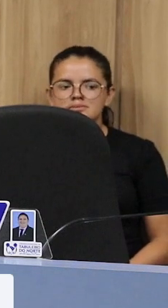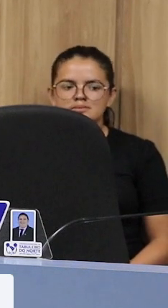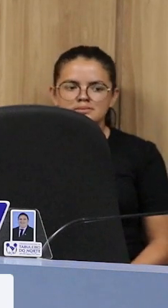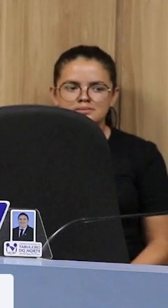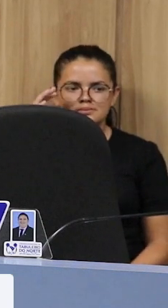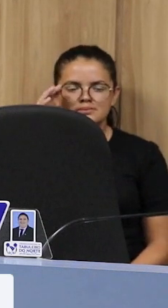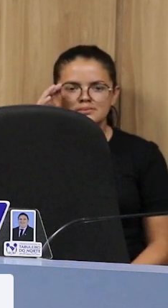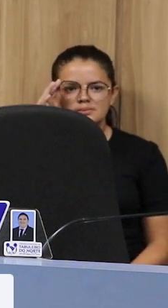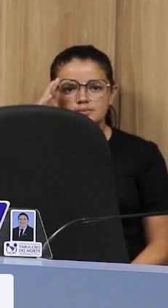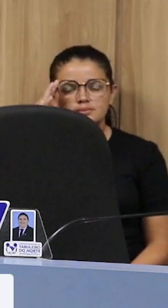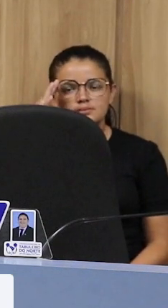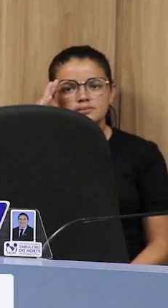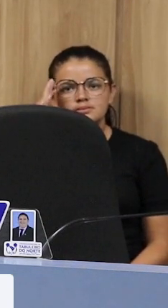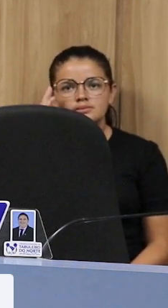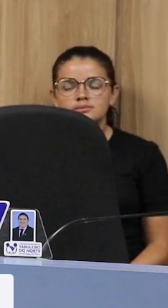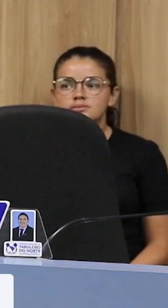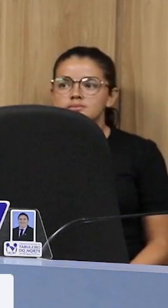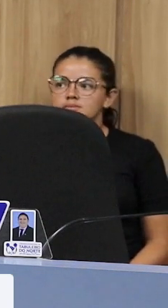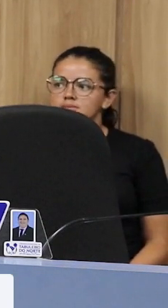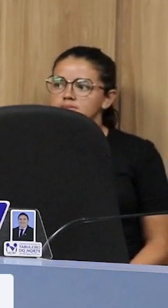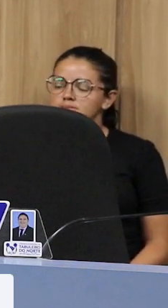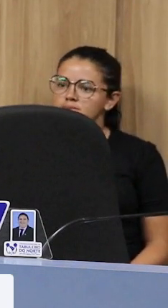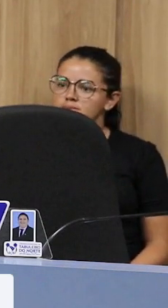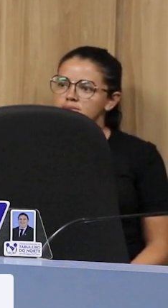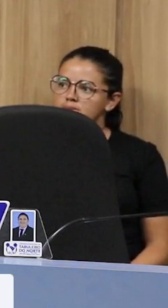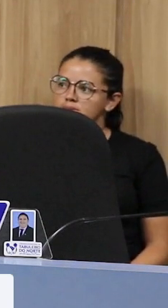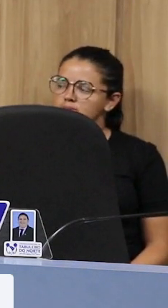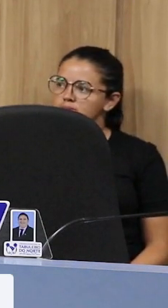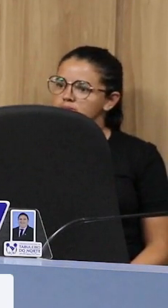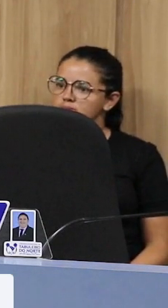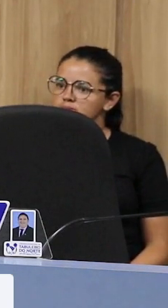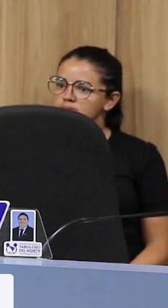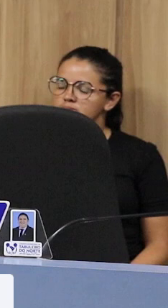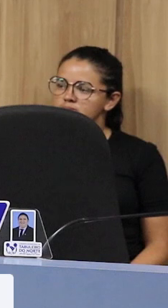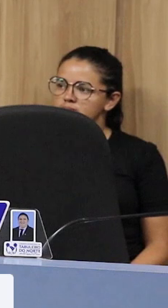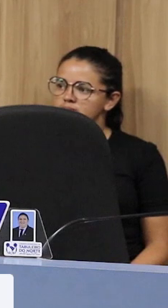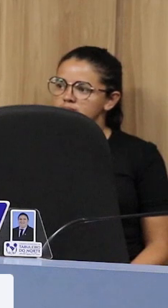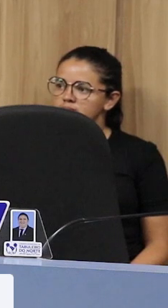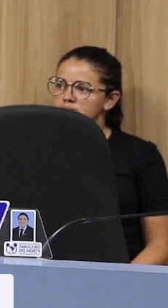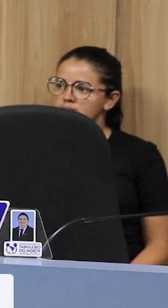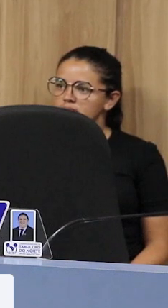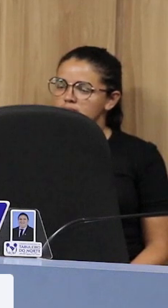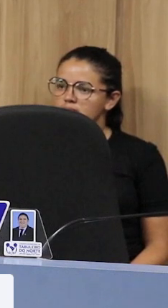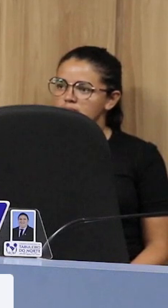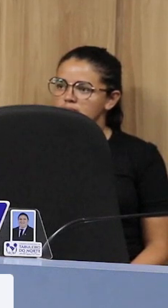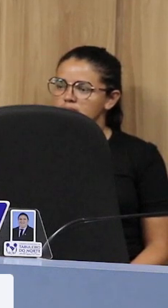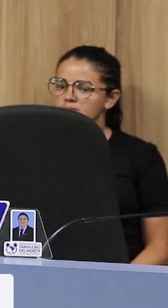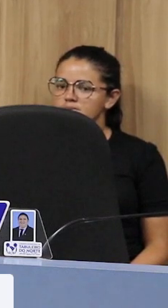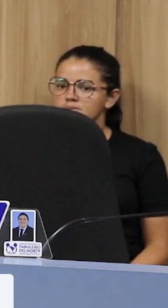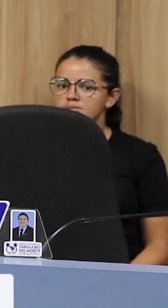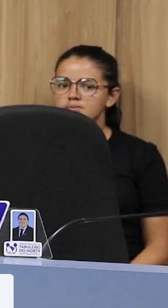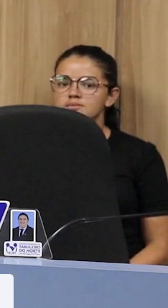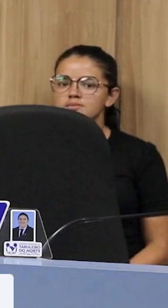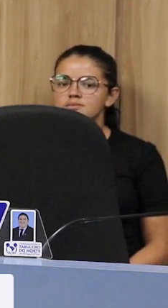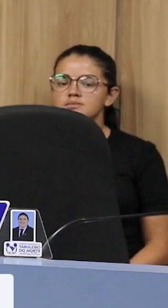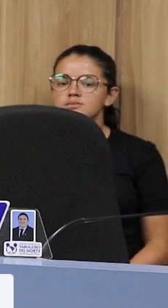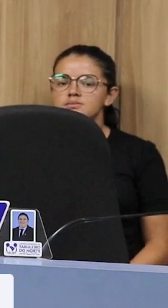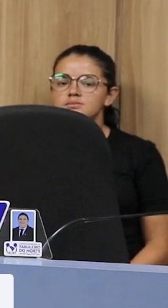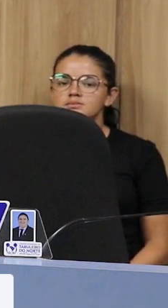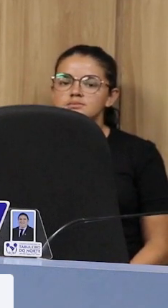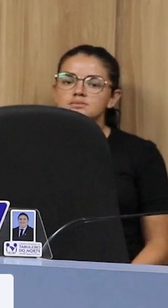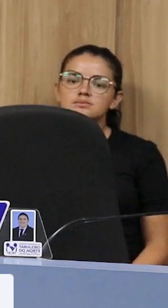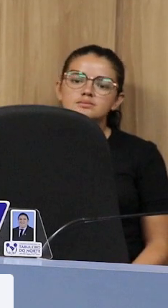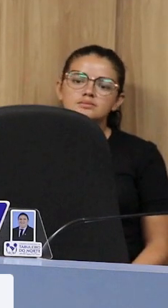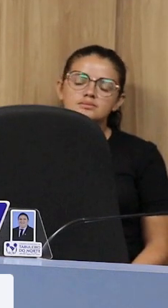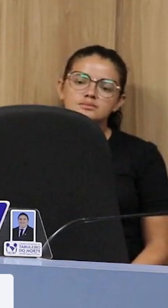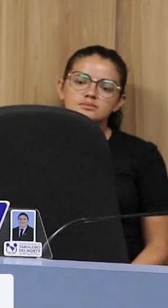justificativa ao projeto esclarece que a corrida da emancipação propõe propõe antecipar as comemorações alusivas à data